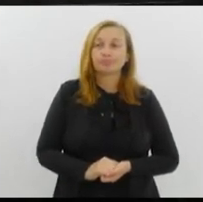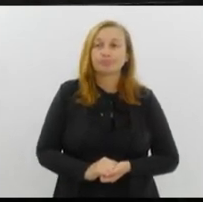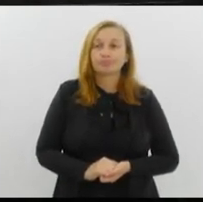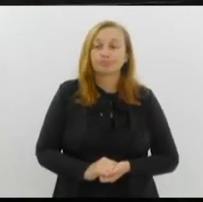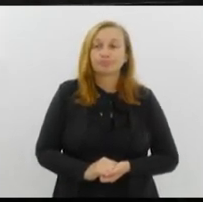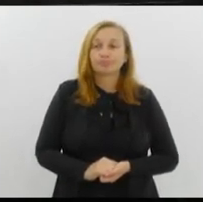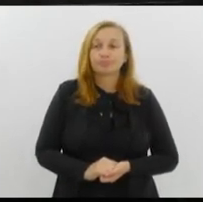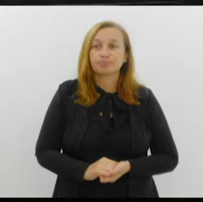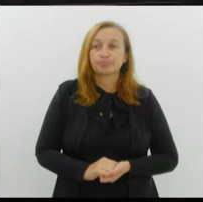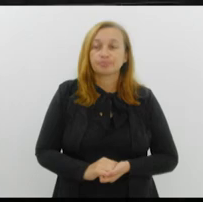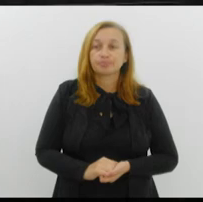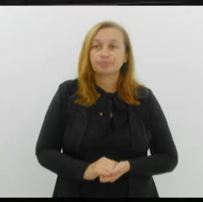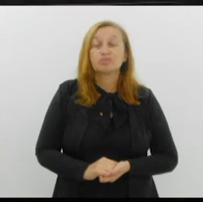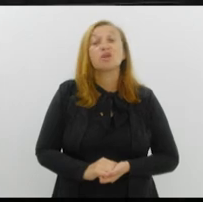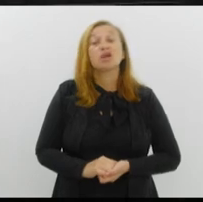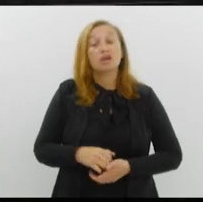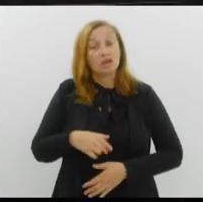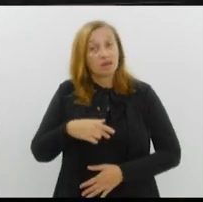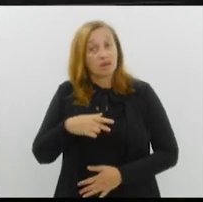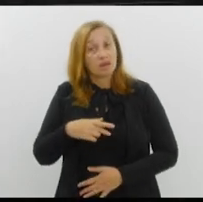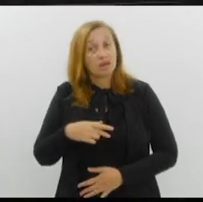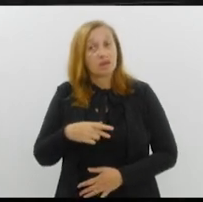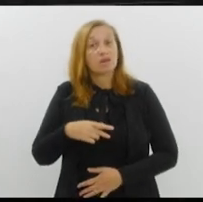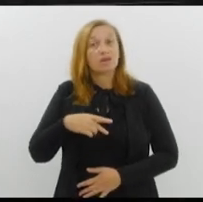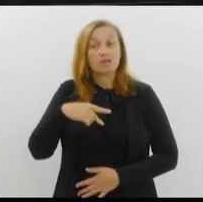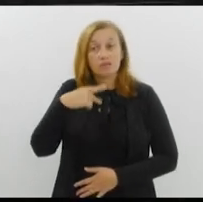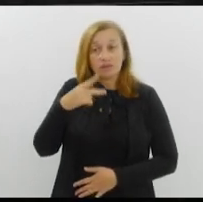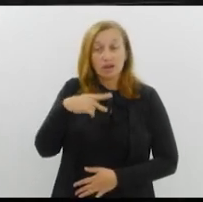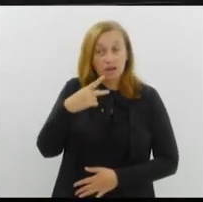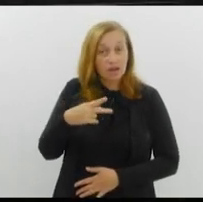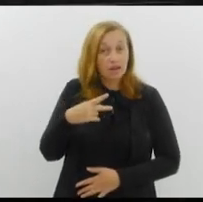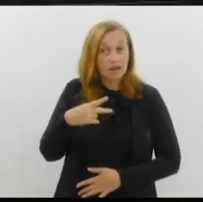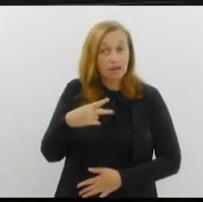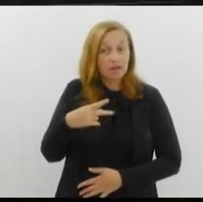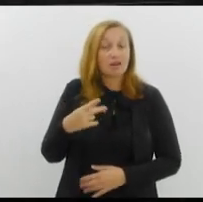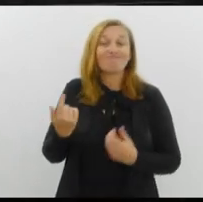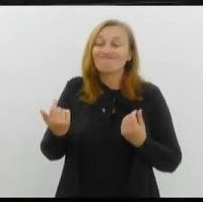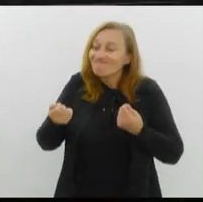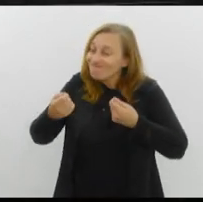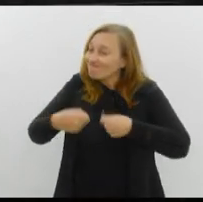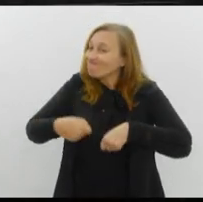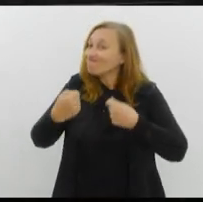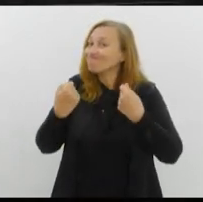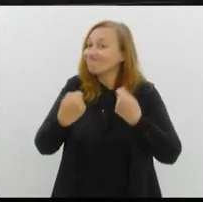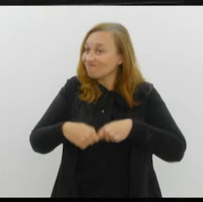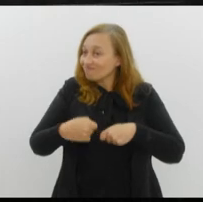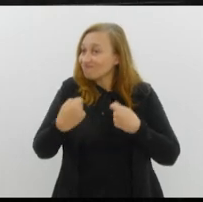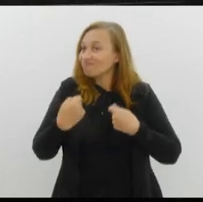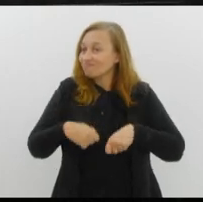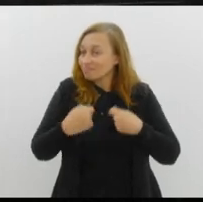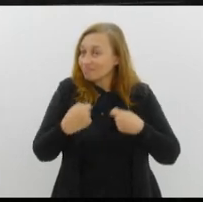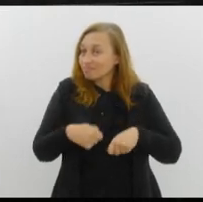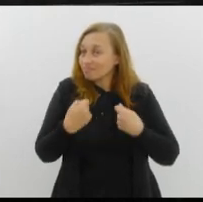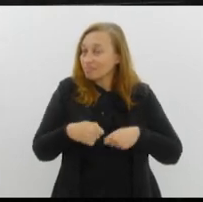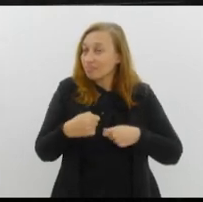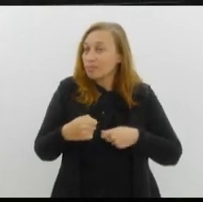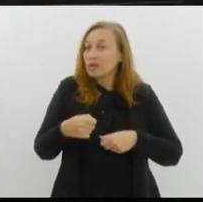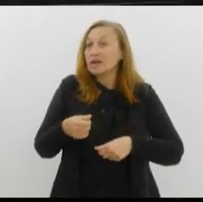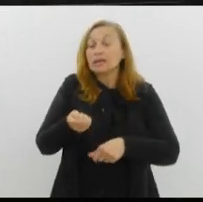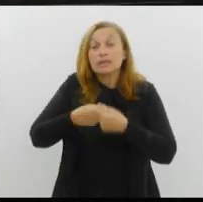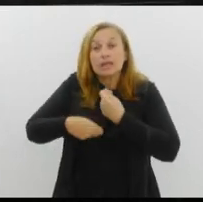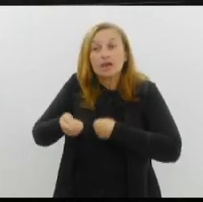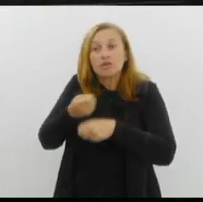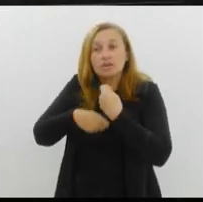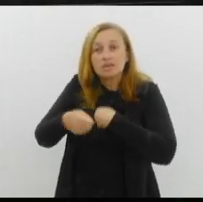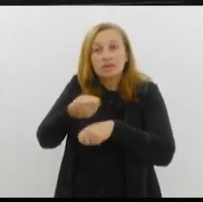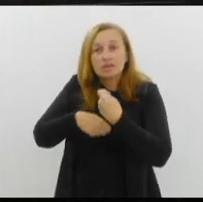E lá reafirmei a imperiosa necessidade da renegociação dos juros